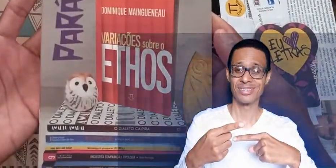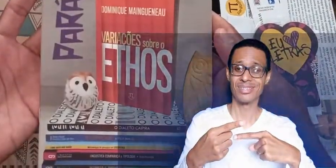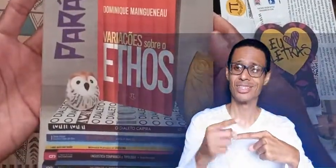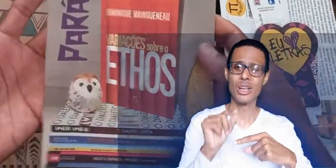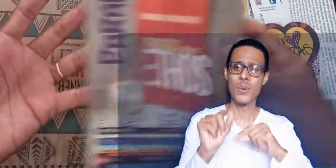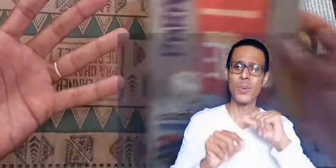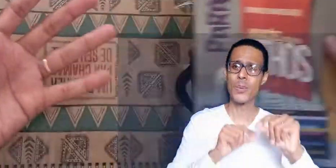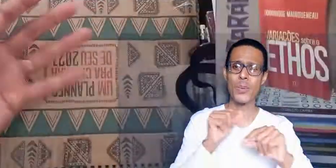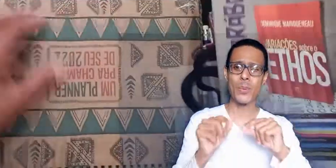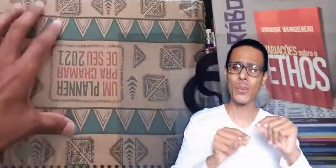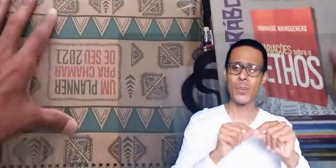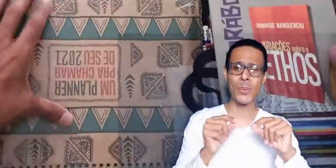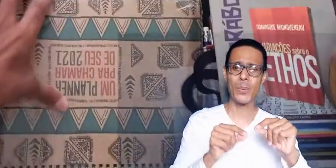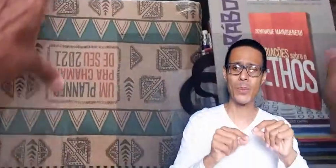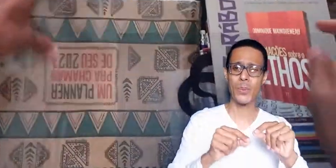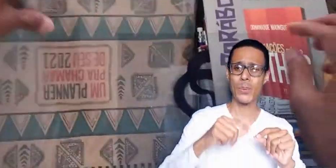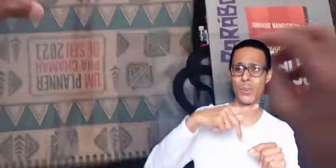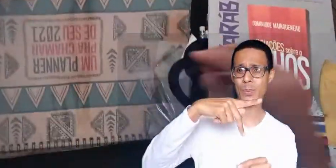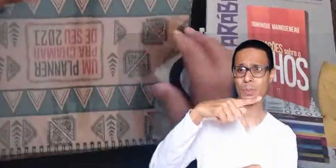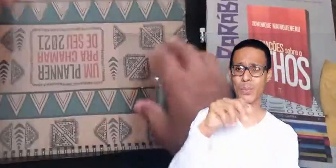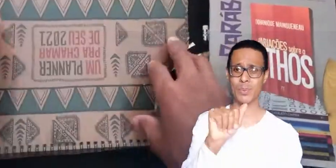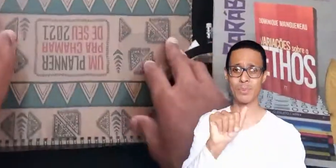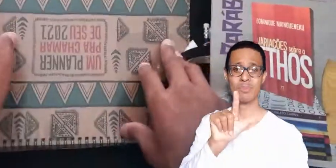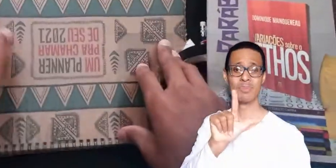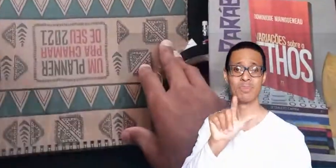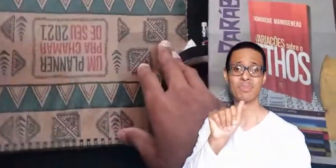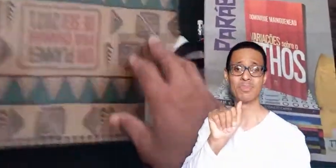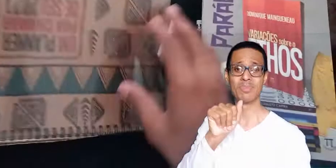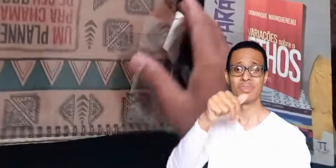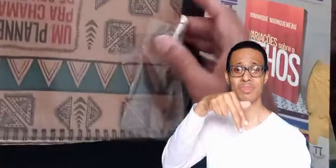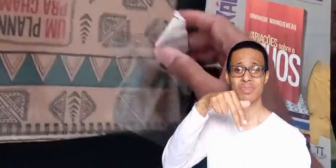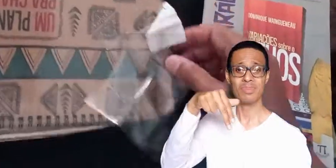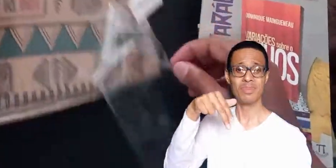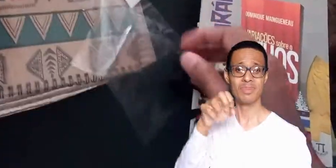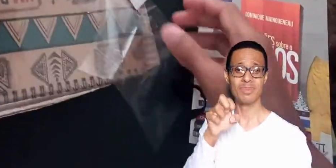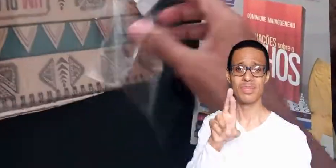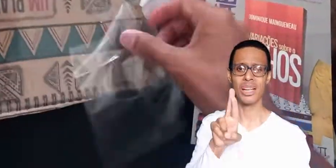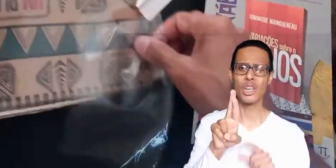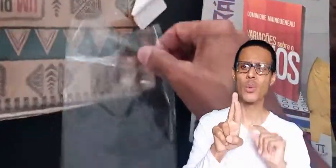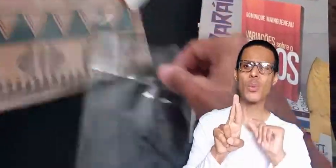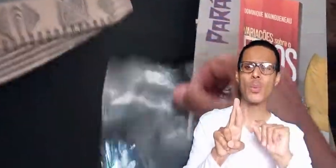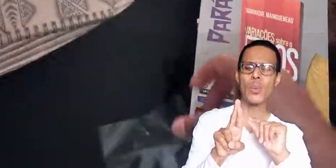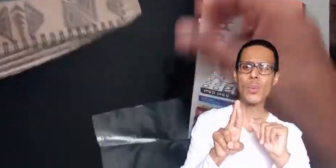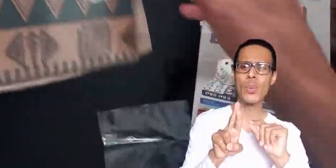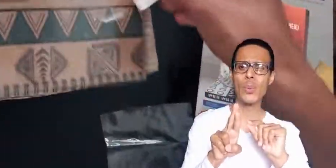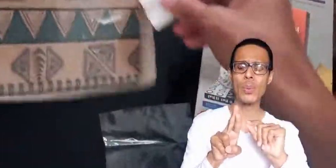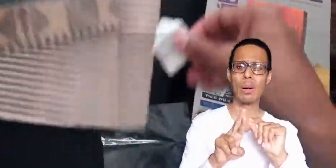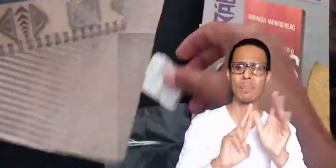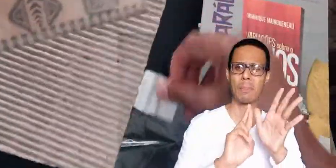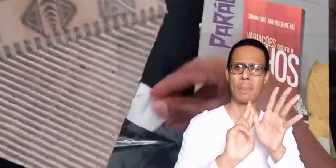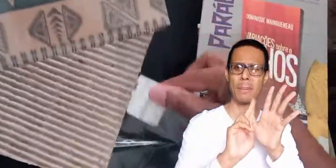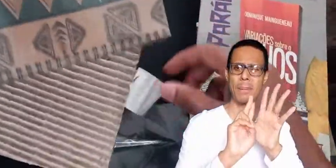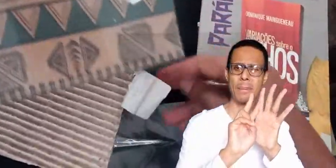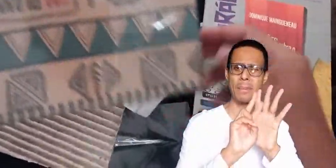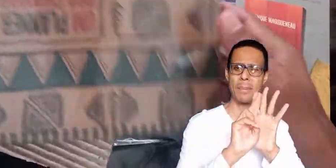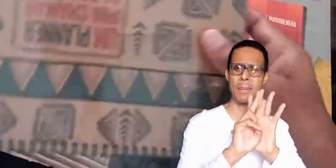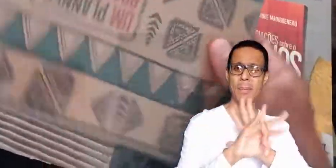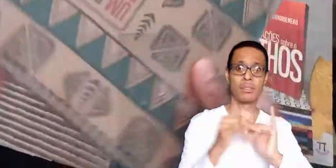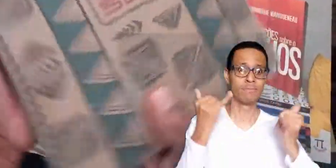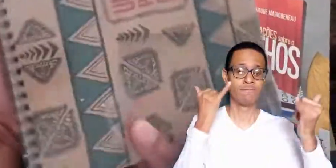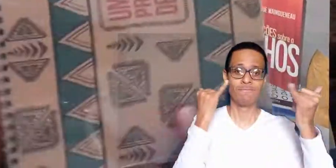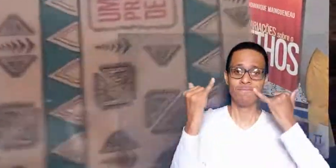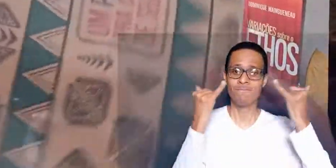daqui é o planer, galera. É o planer. Esse planer aqui, ele tá cobiçado.